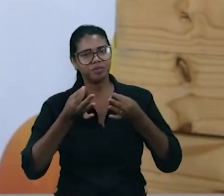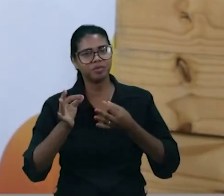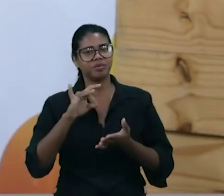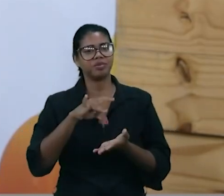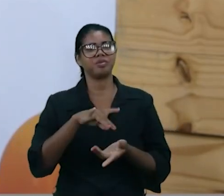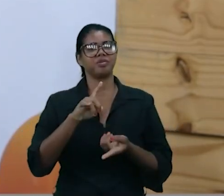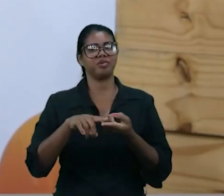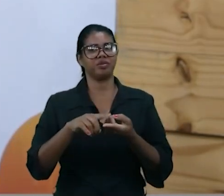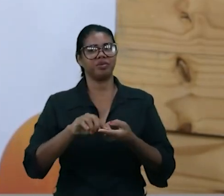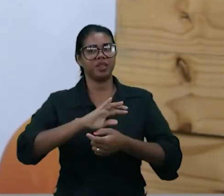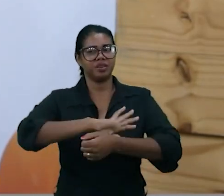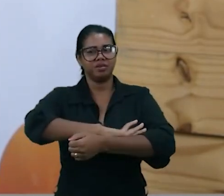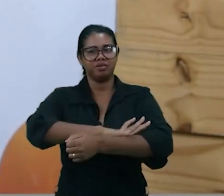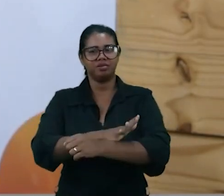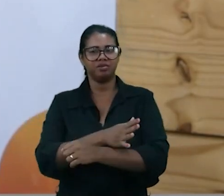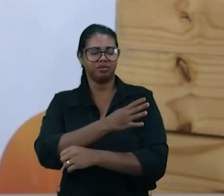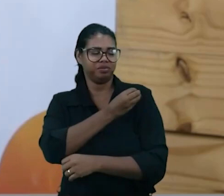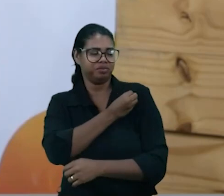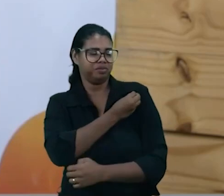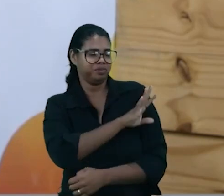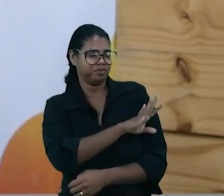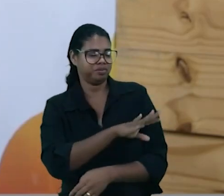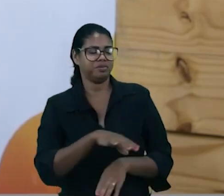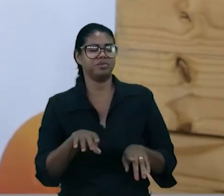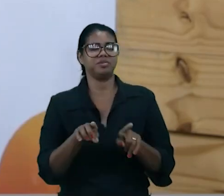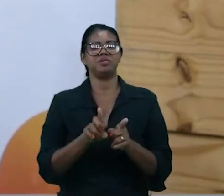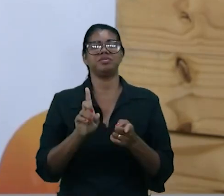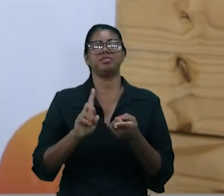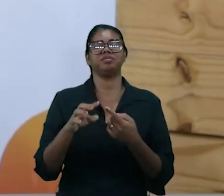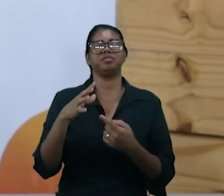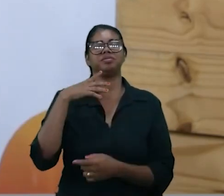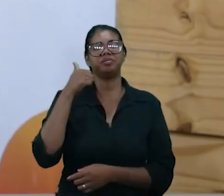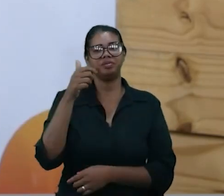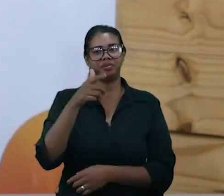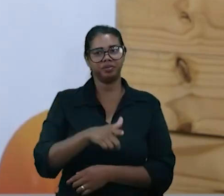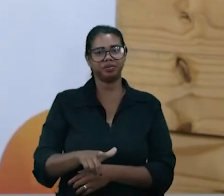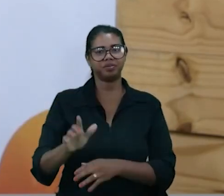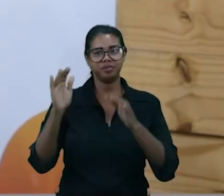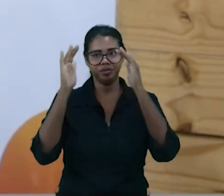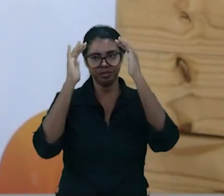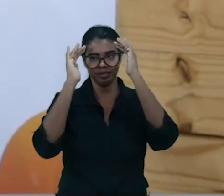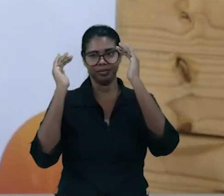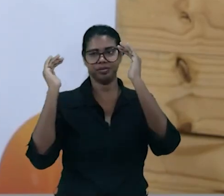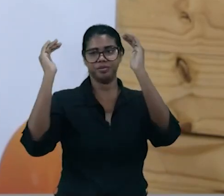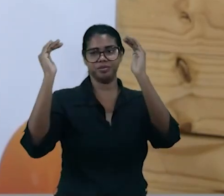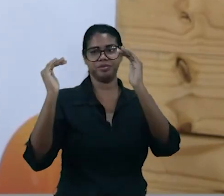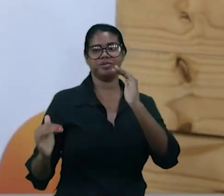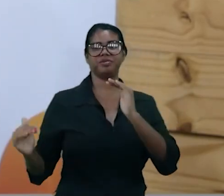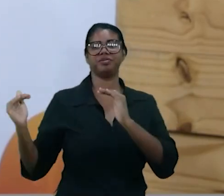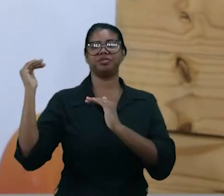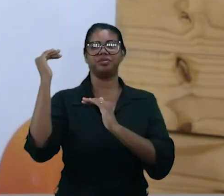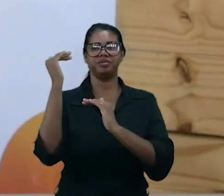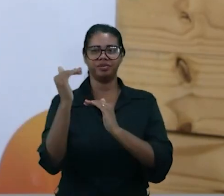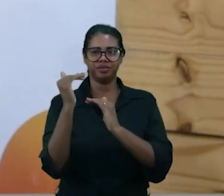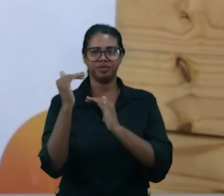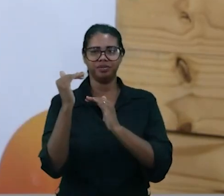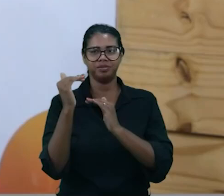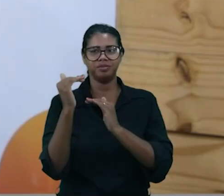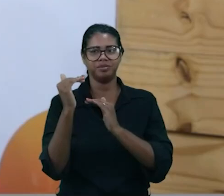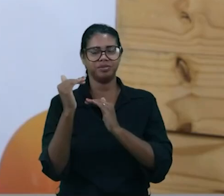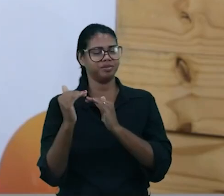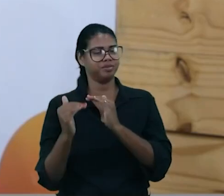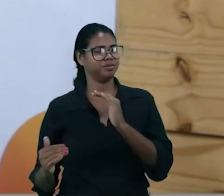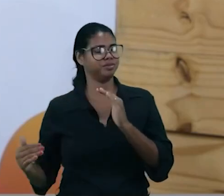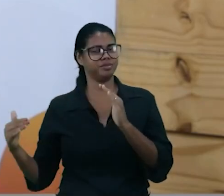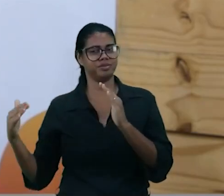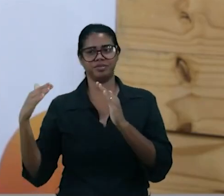do preconceito, de se dizerem grupos melhores que outros, superiores a outros, a ponto de se chegar ao